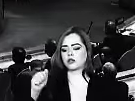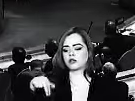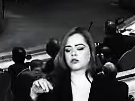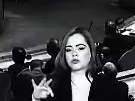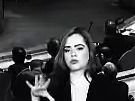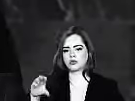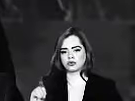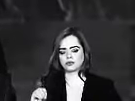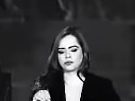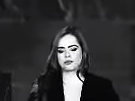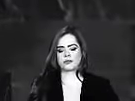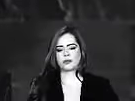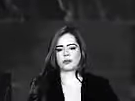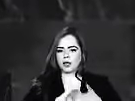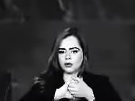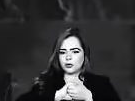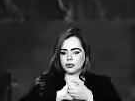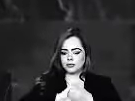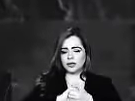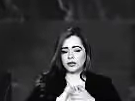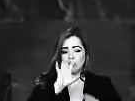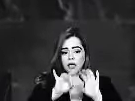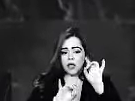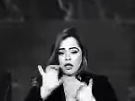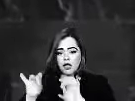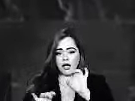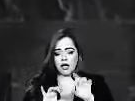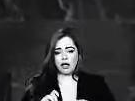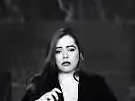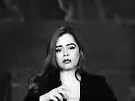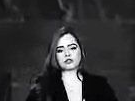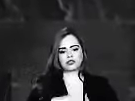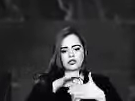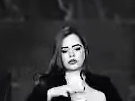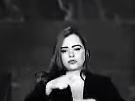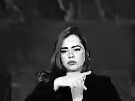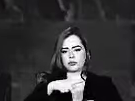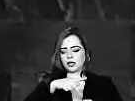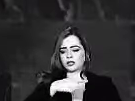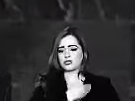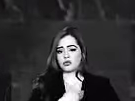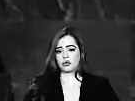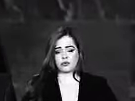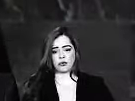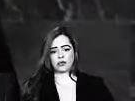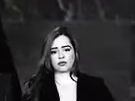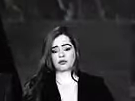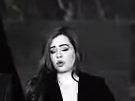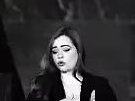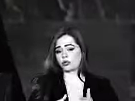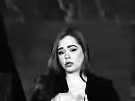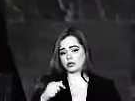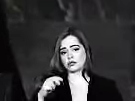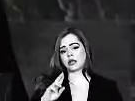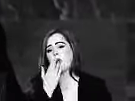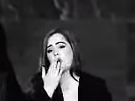E pensar que os isentões tomaram o lado dessa mídia profissional contra os